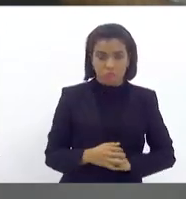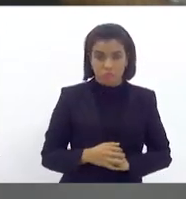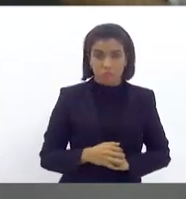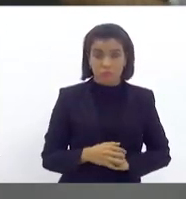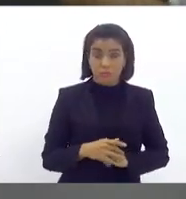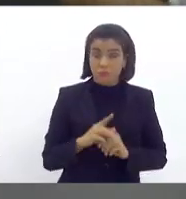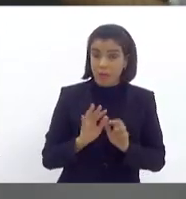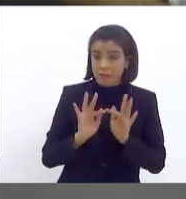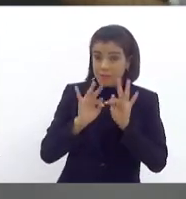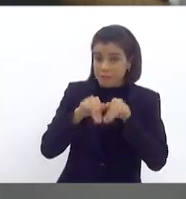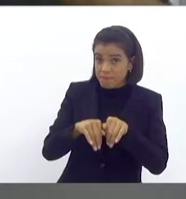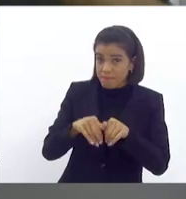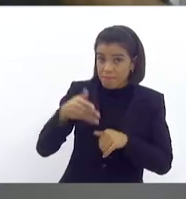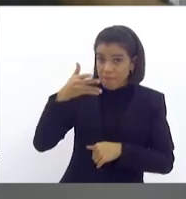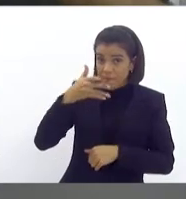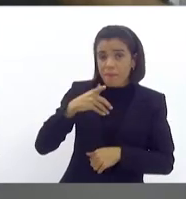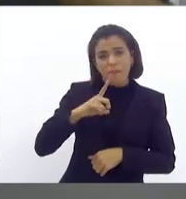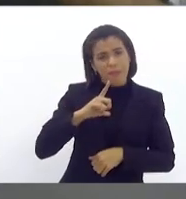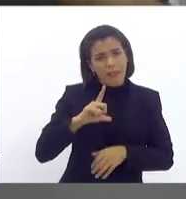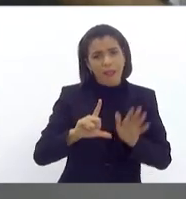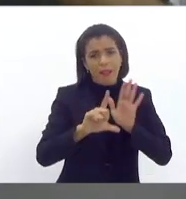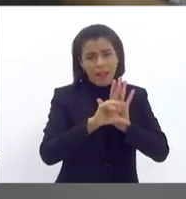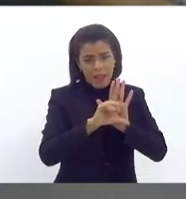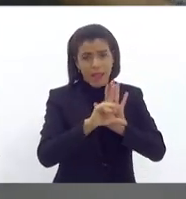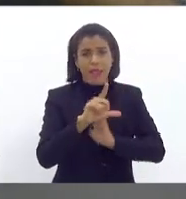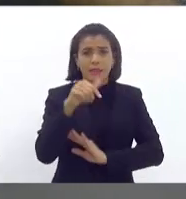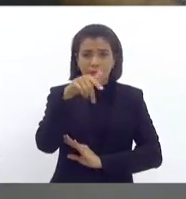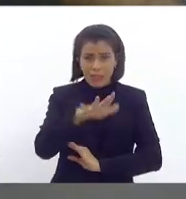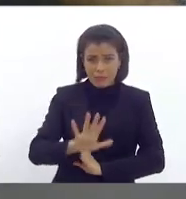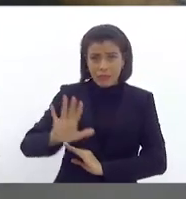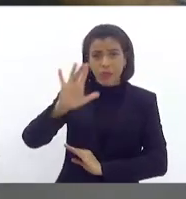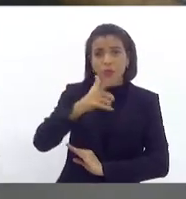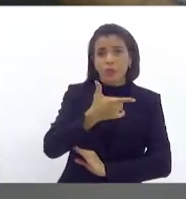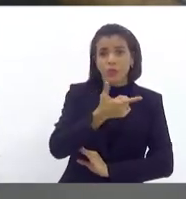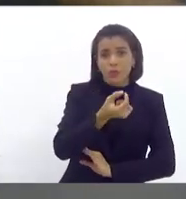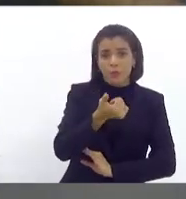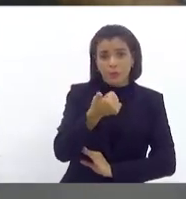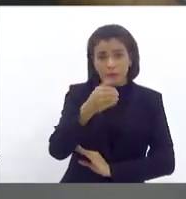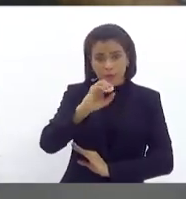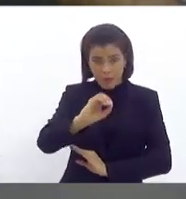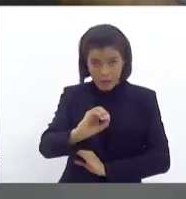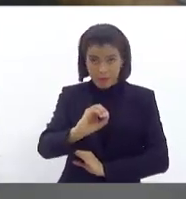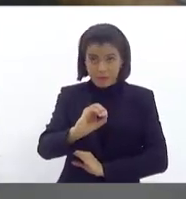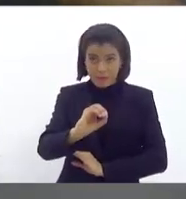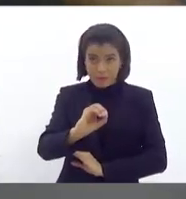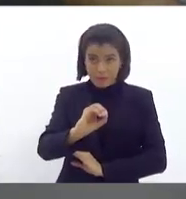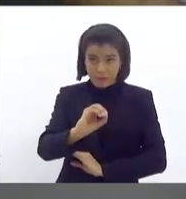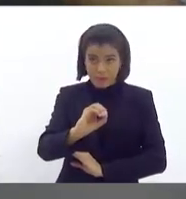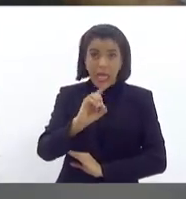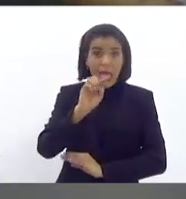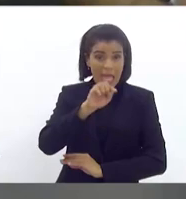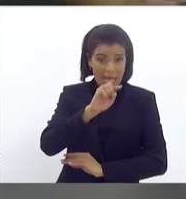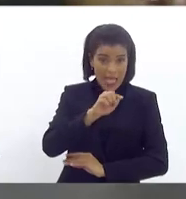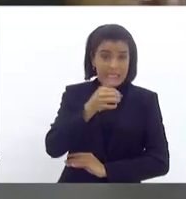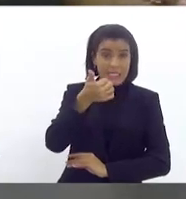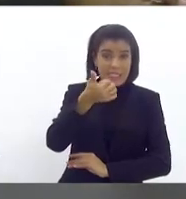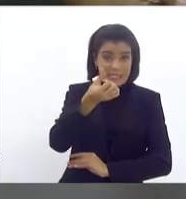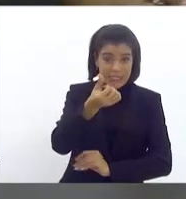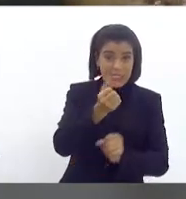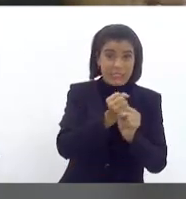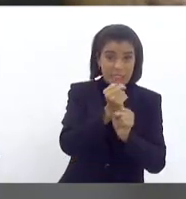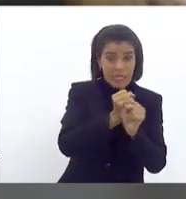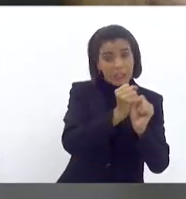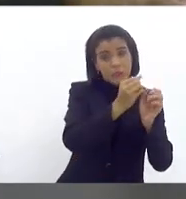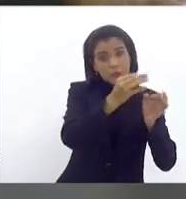dizer o seguinte, há uma lei nacional de 2010, que eu participei ativamente... Que essa que já demorou 16 anos tramitando. Que já